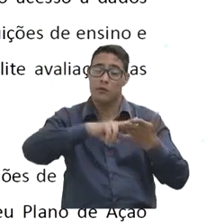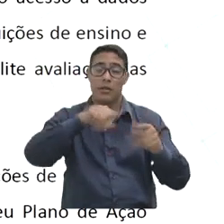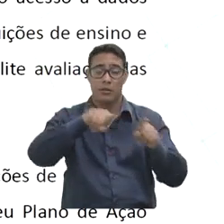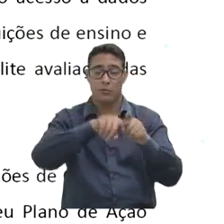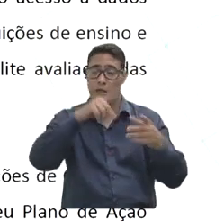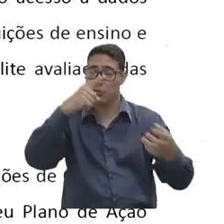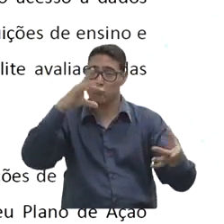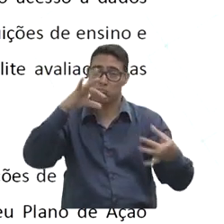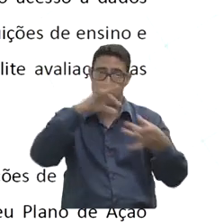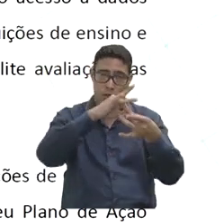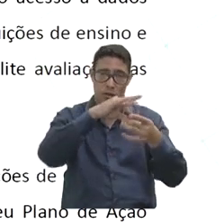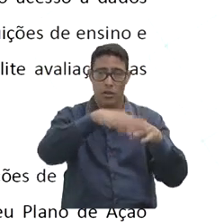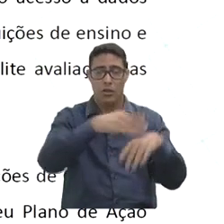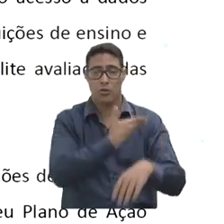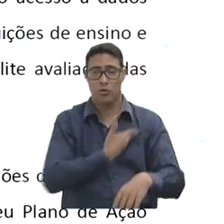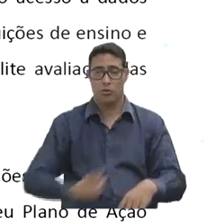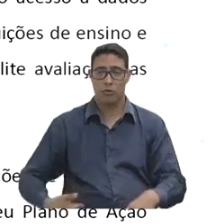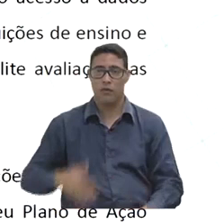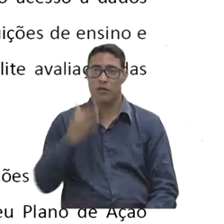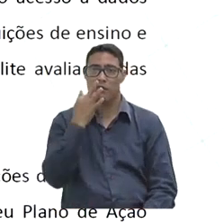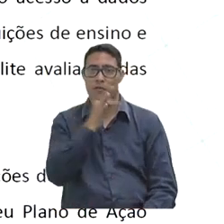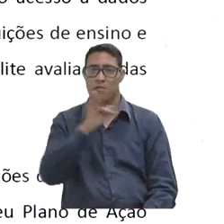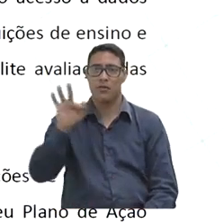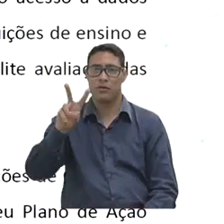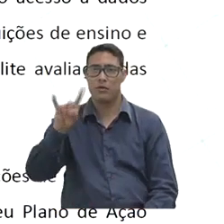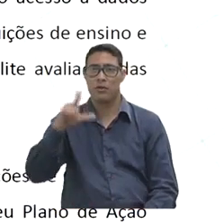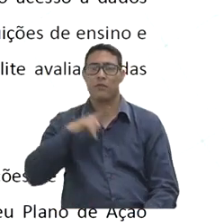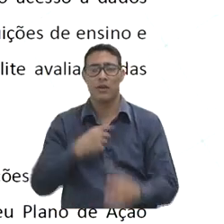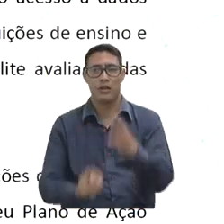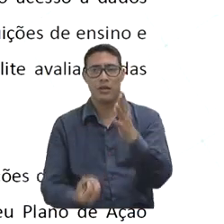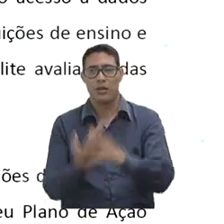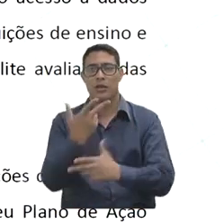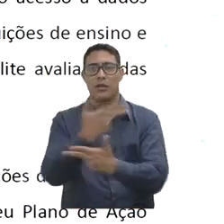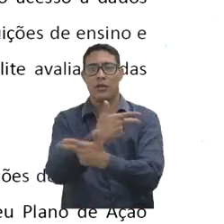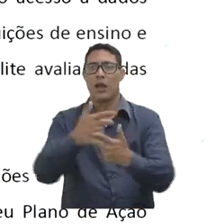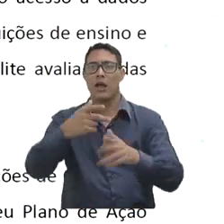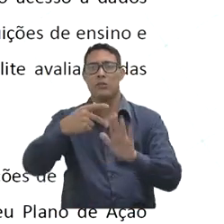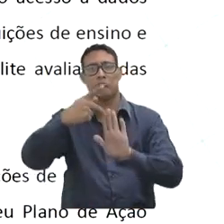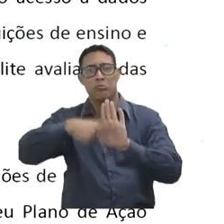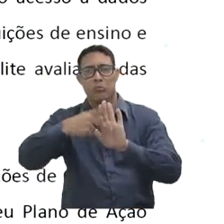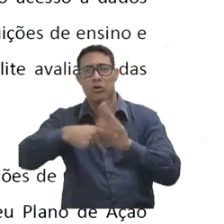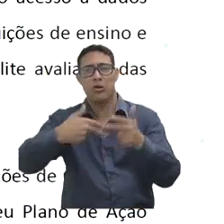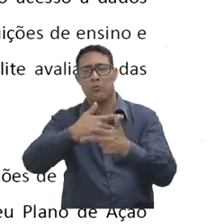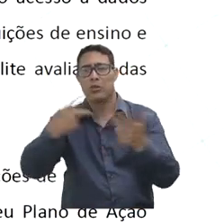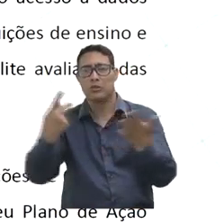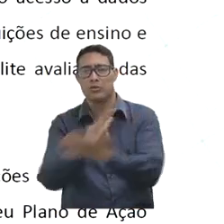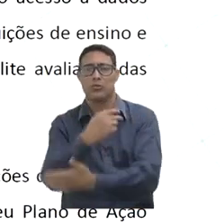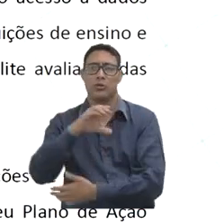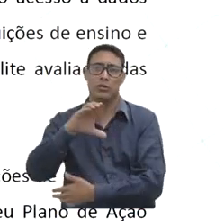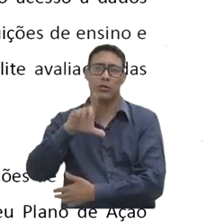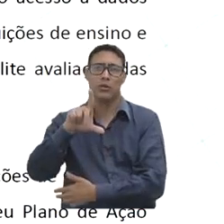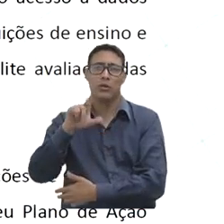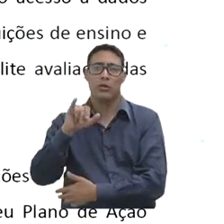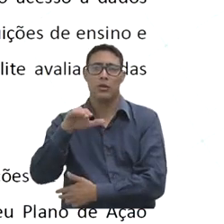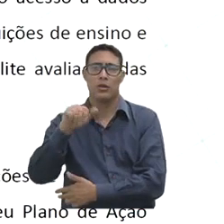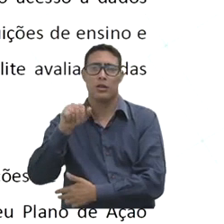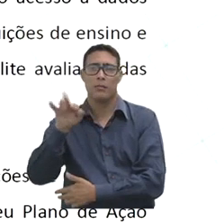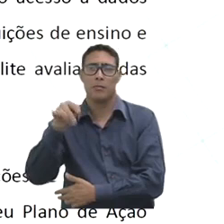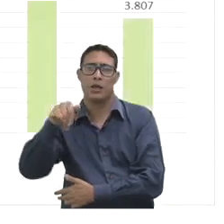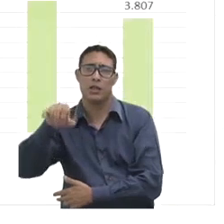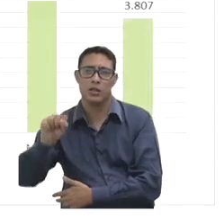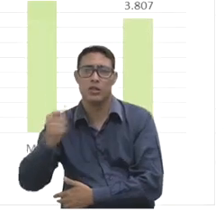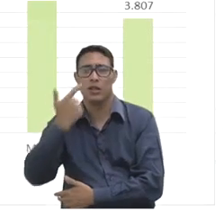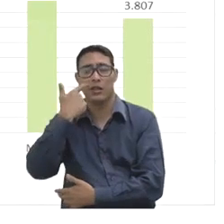vai apoiar os municípios na elaboração de um plano de ação climática num plano de ação específico para o município considerando esse diagnóstico